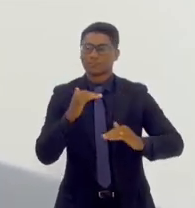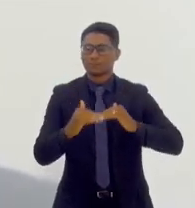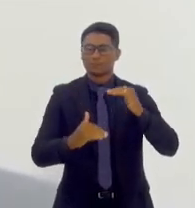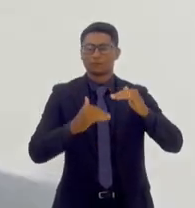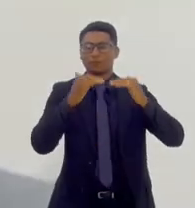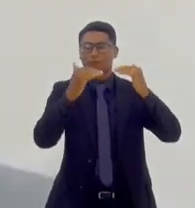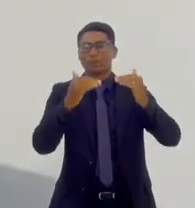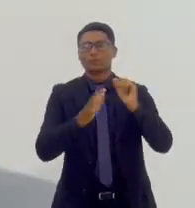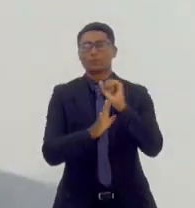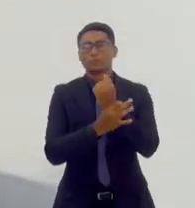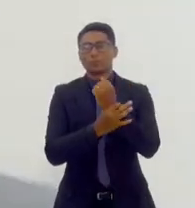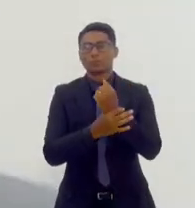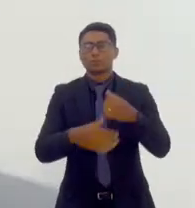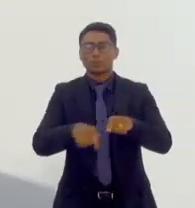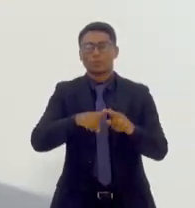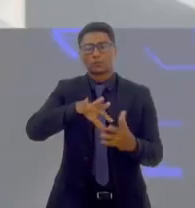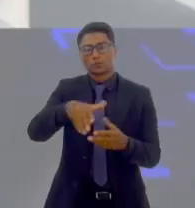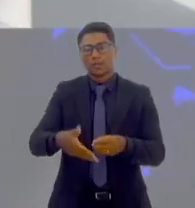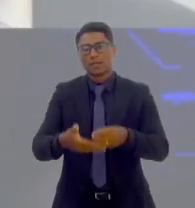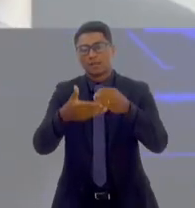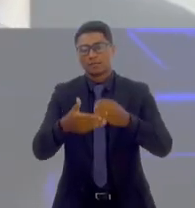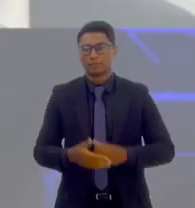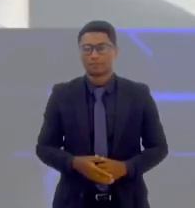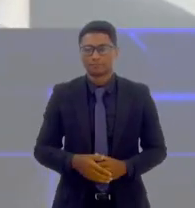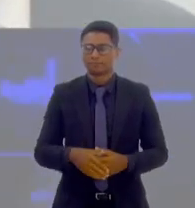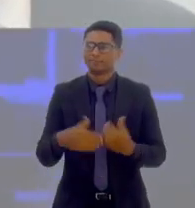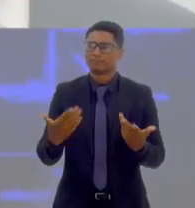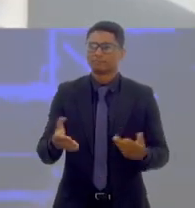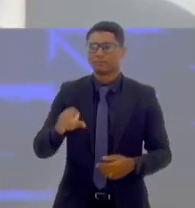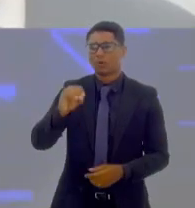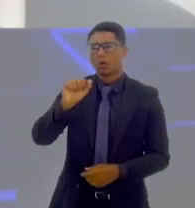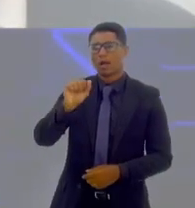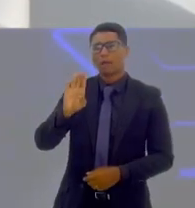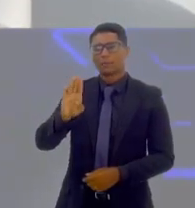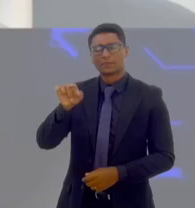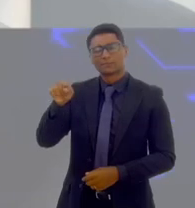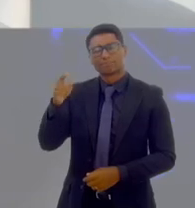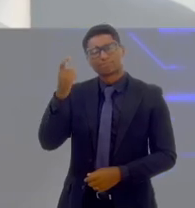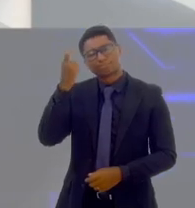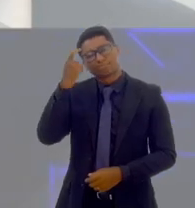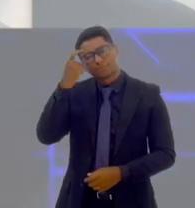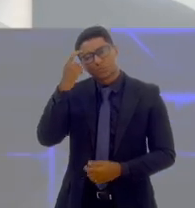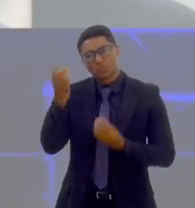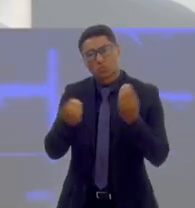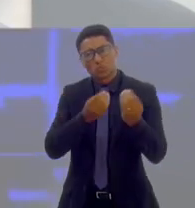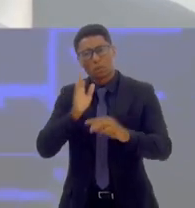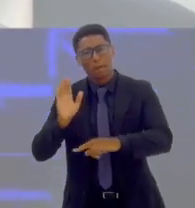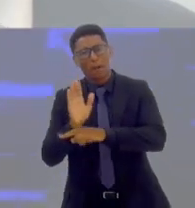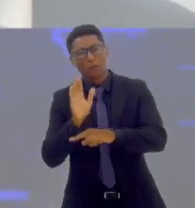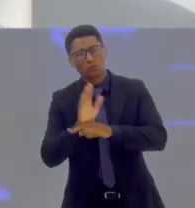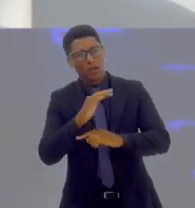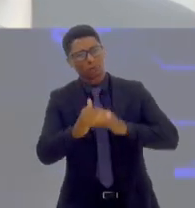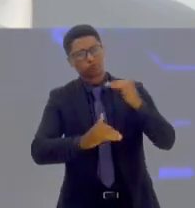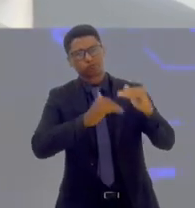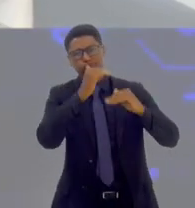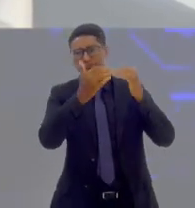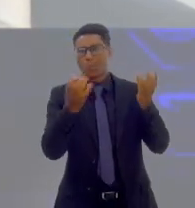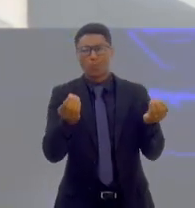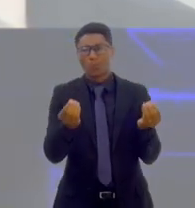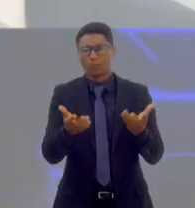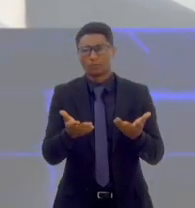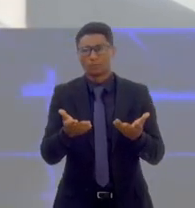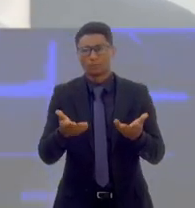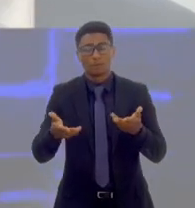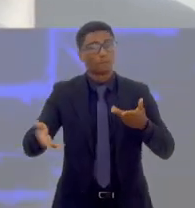desenvolvimento seguro e sustentável do Rio de Janeiro. Como a OAB espera participar da construção dessa agenda?